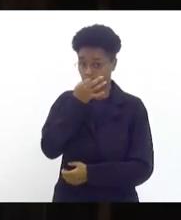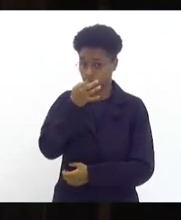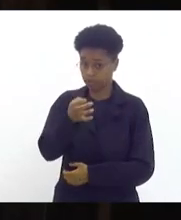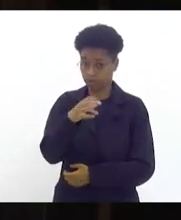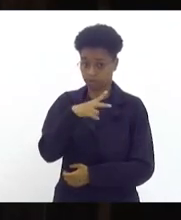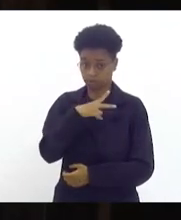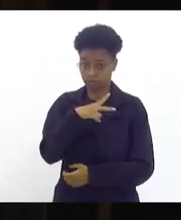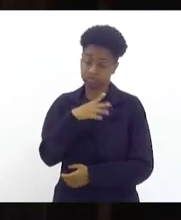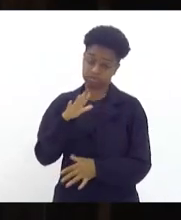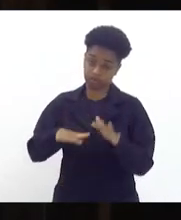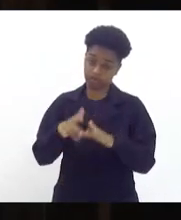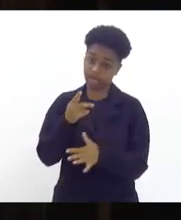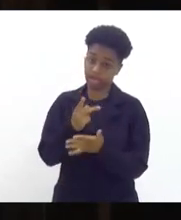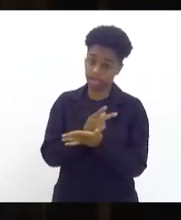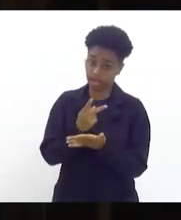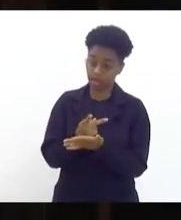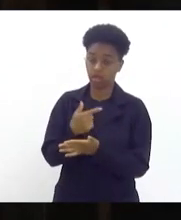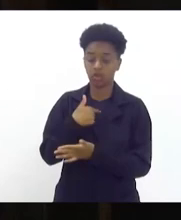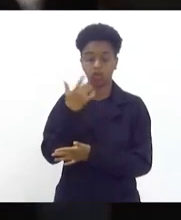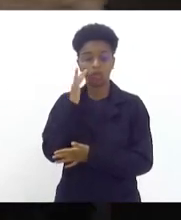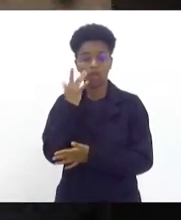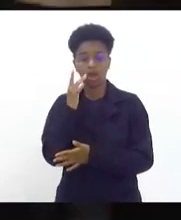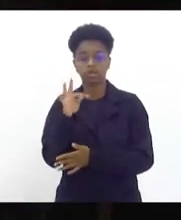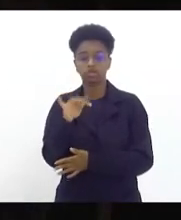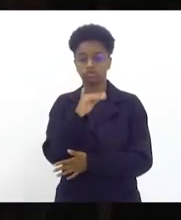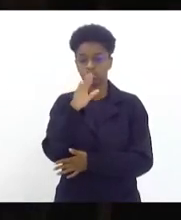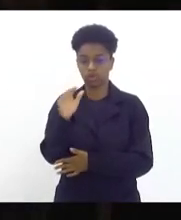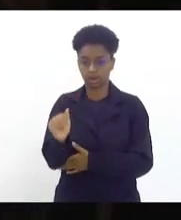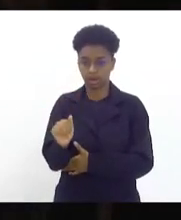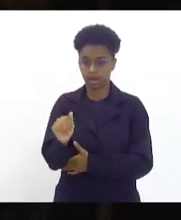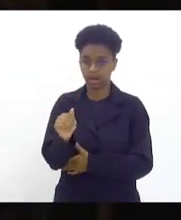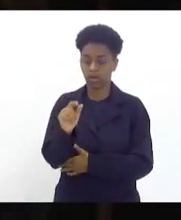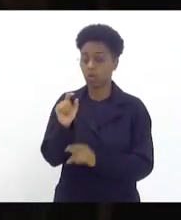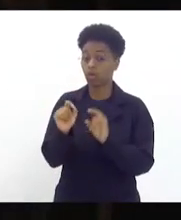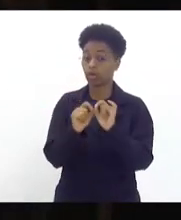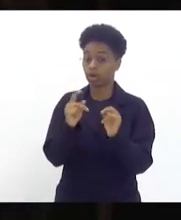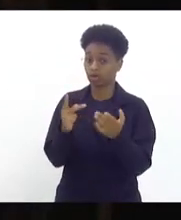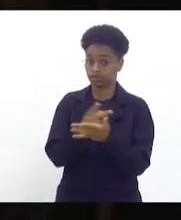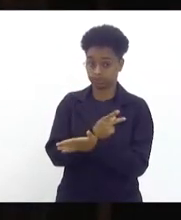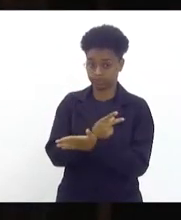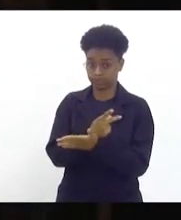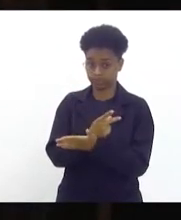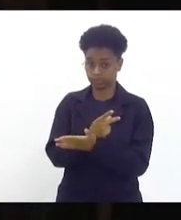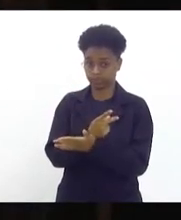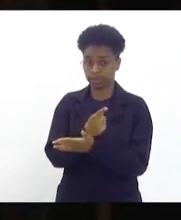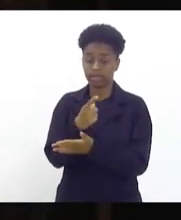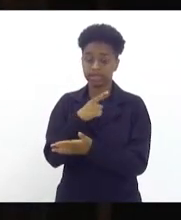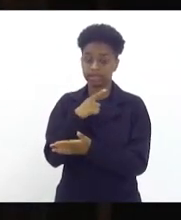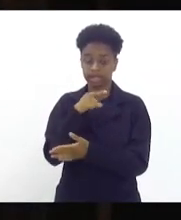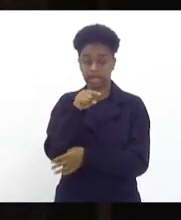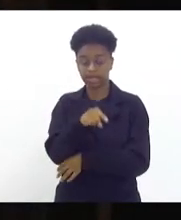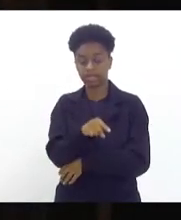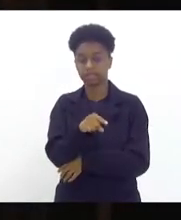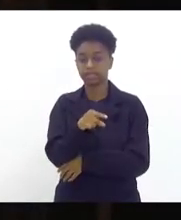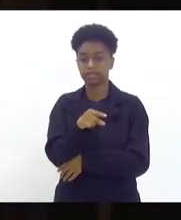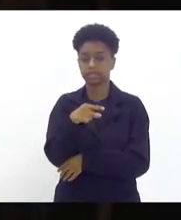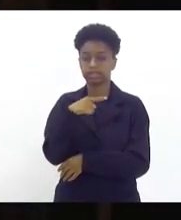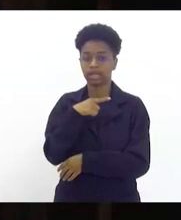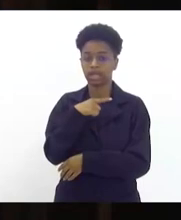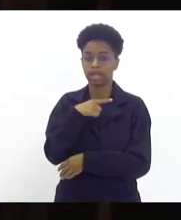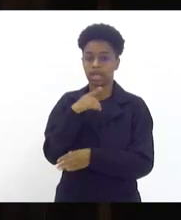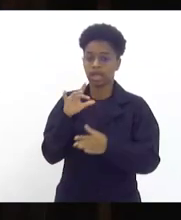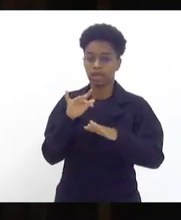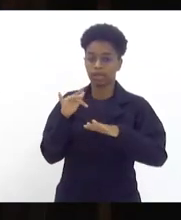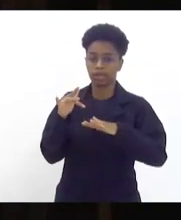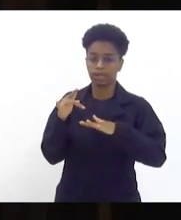posso estar até errado eu acho que ali na Tijuca O que ocorre é que a gente tem ajuda na Tijuca uma uma mídia social